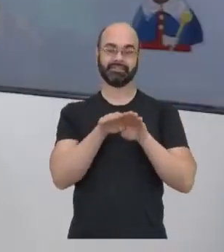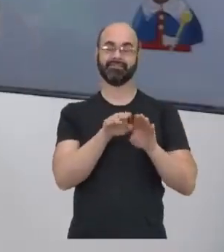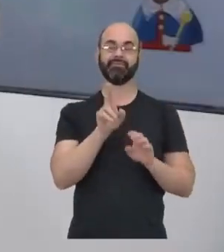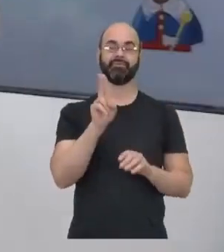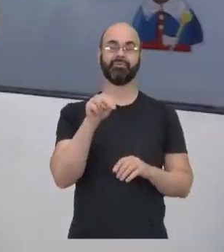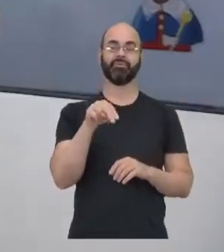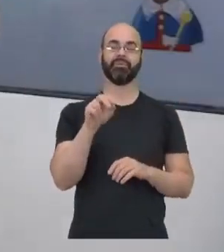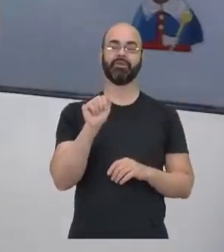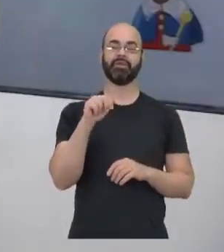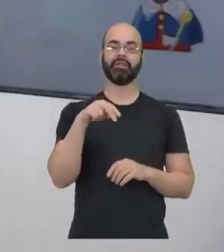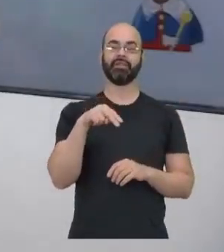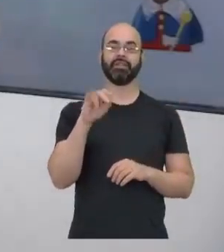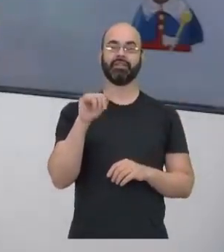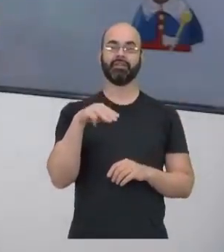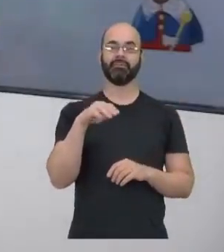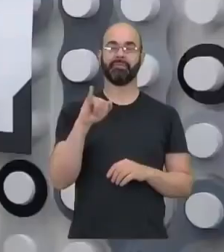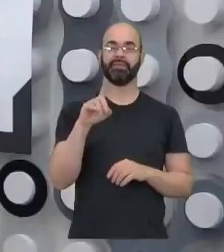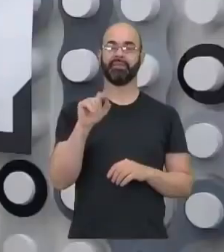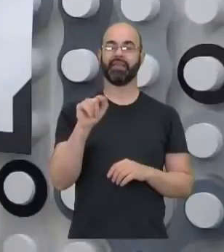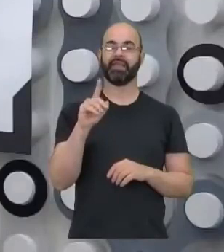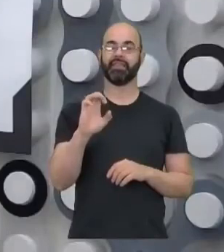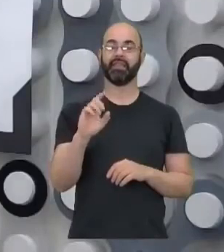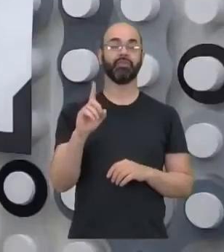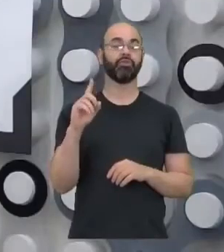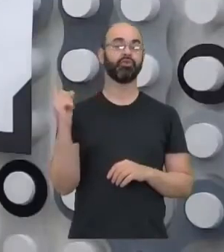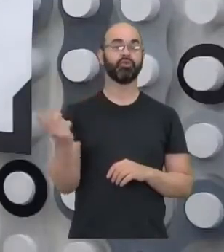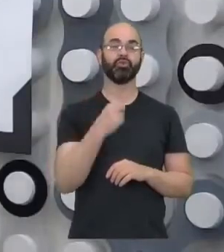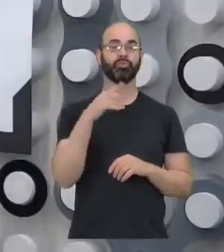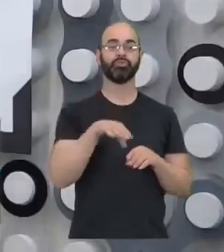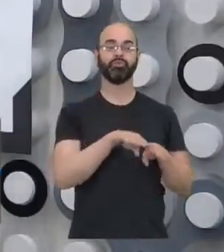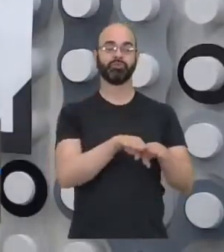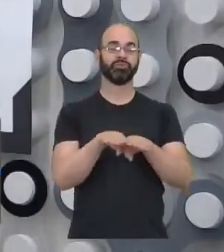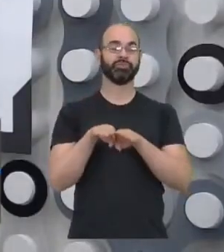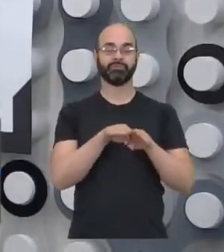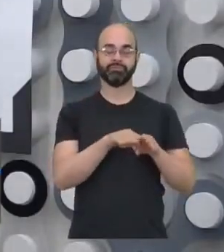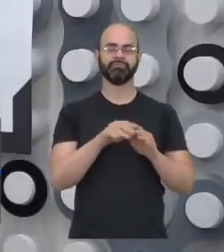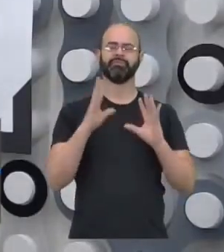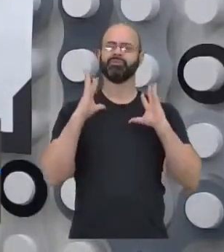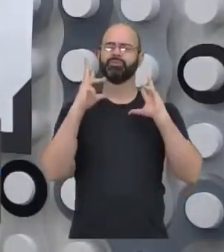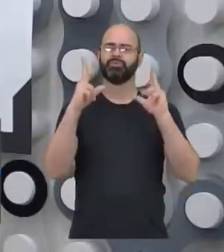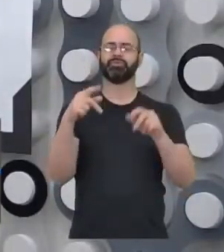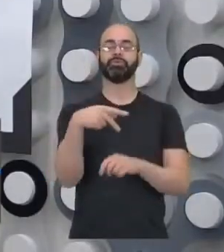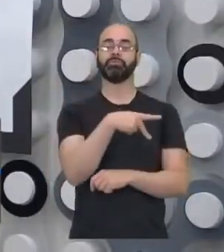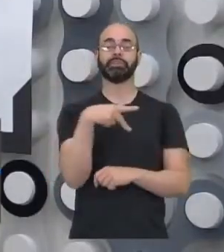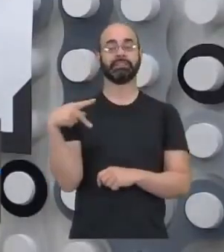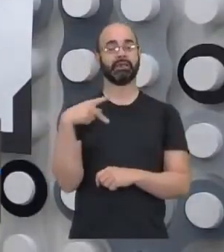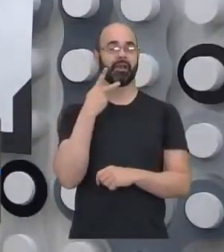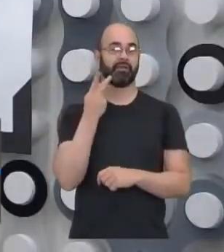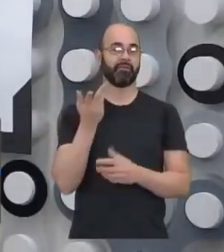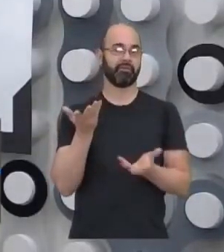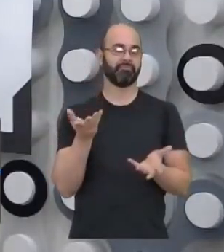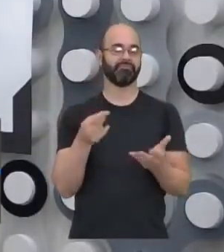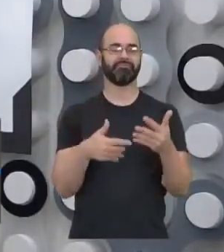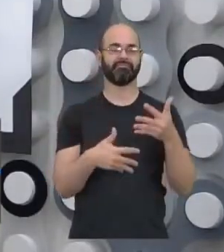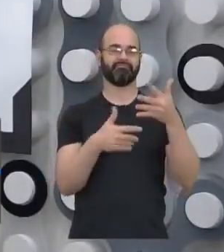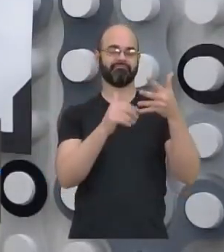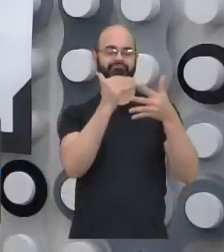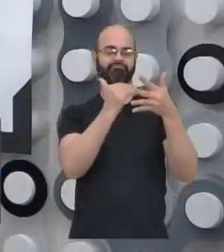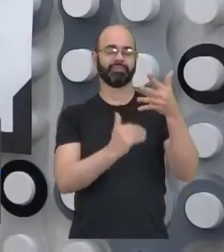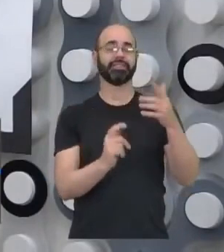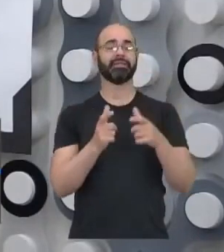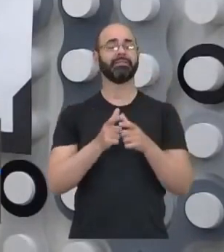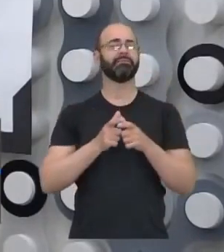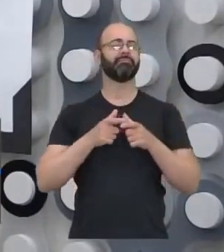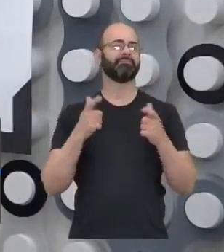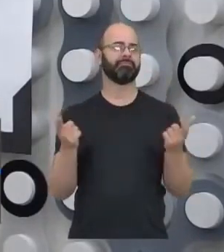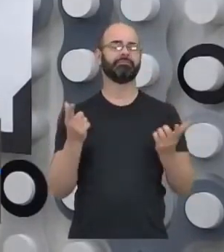Unanimidade, palavra nova. Exatamente. Falaram que é o presidente. Olha só, o presidente. A maioria falou que é o presidente,